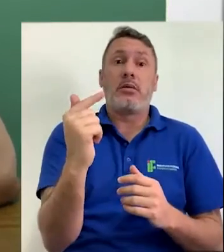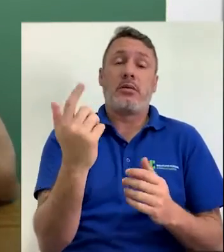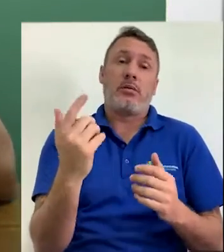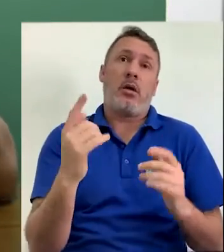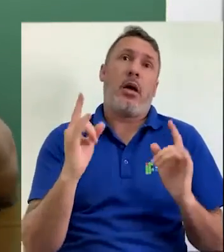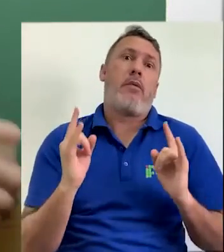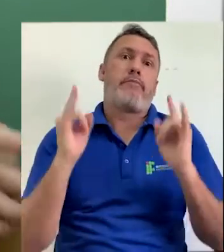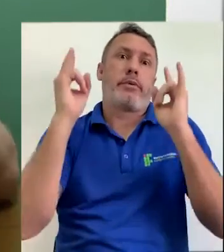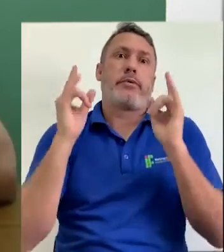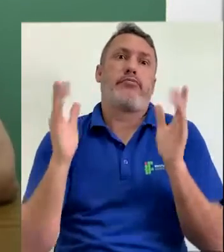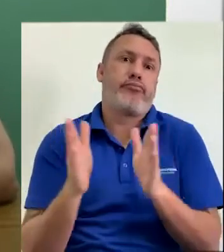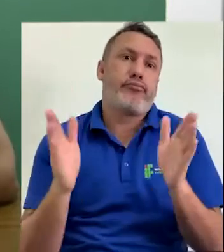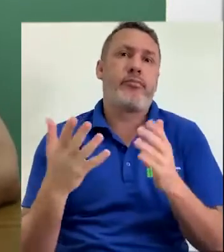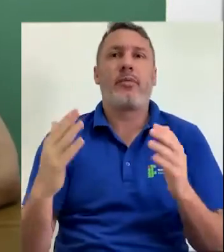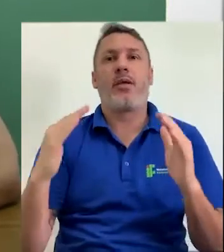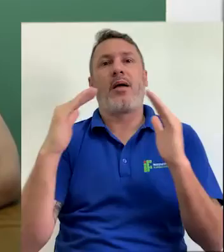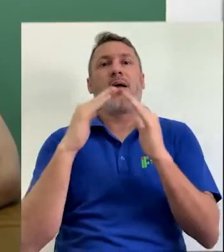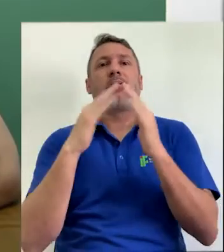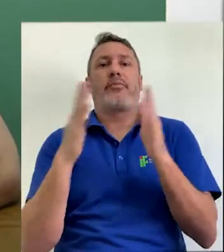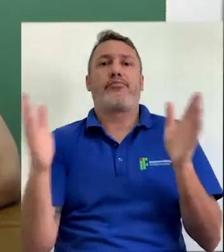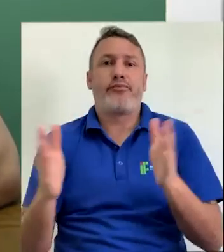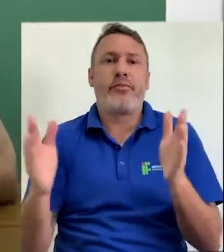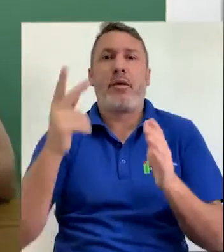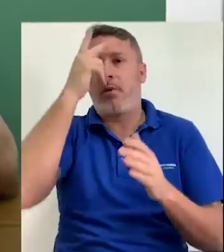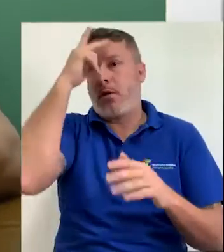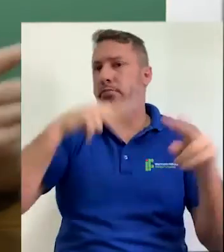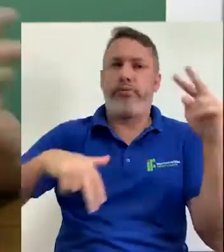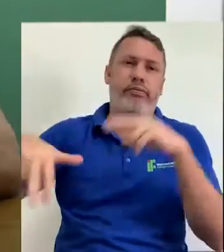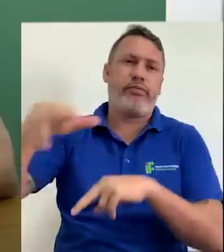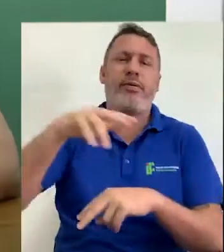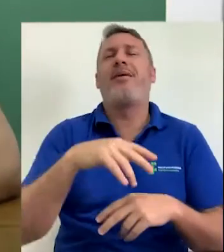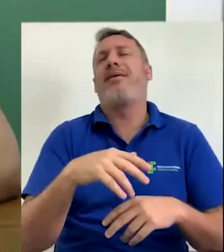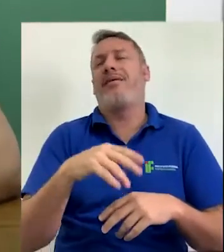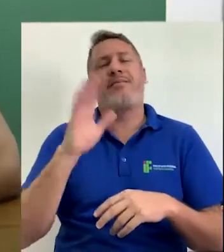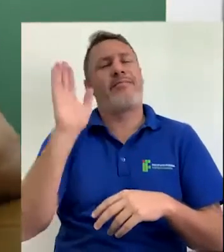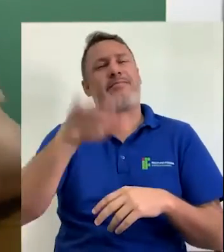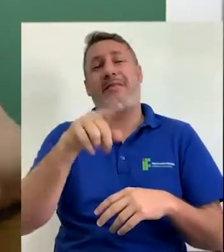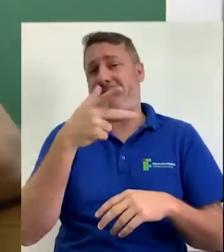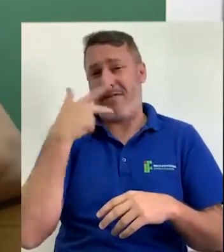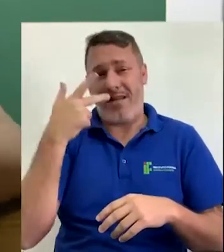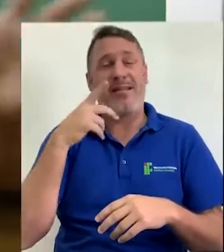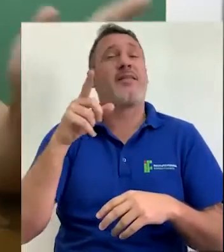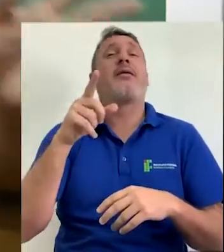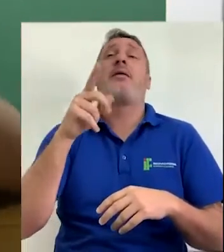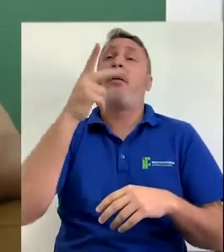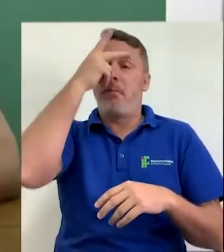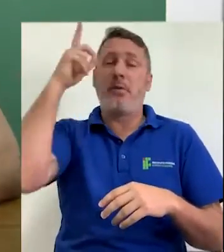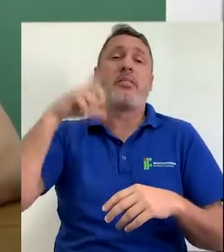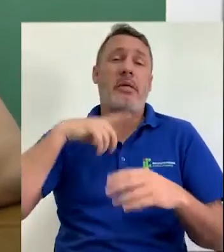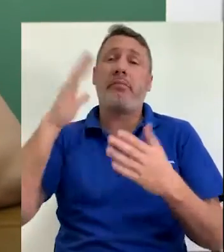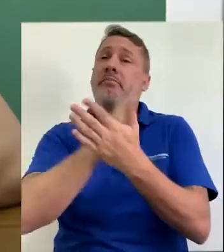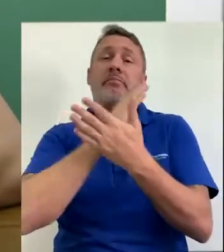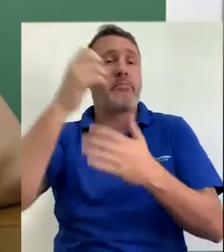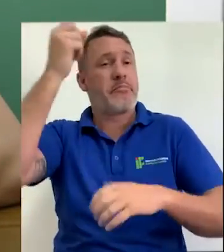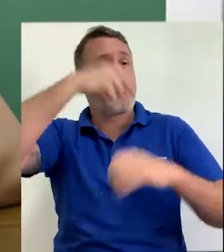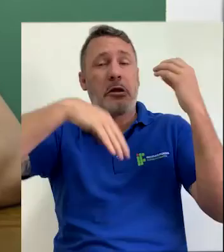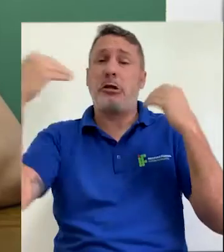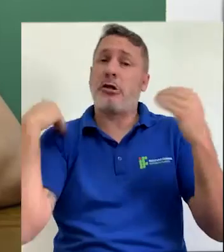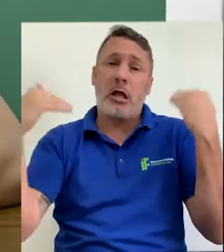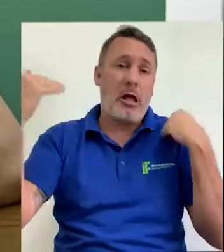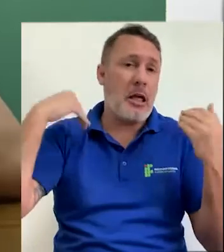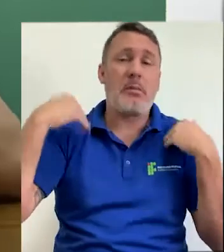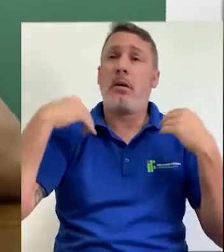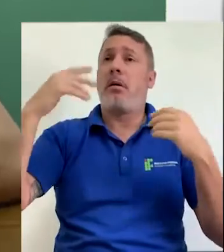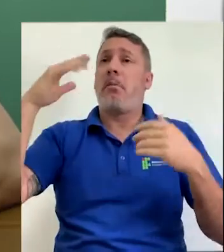moram num apartamento pequeno, numa casa pequena. Você pode falar à vontade, Bruno, mas as pessoas vão continuar te chamando e fazendo